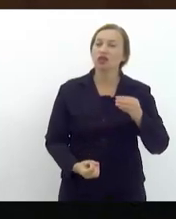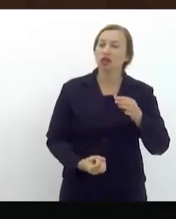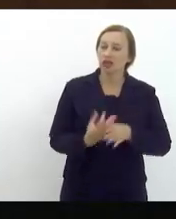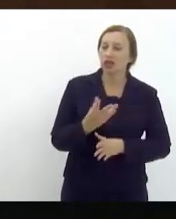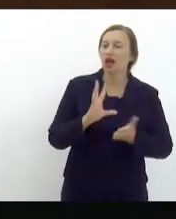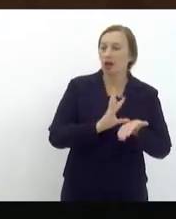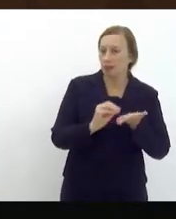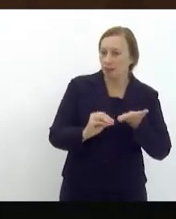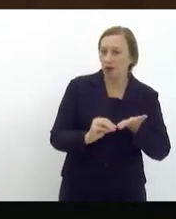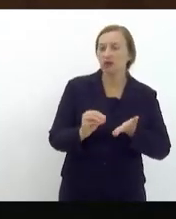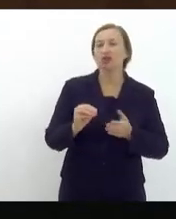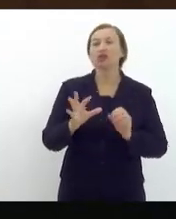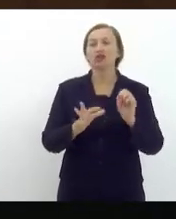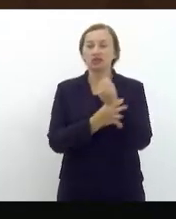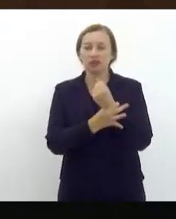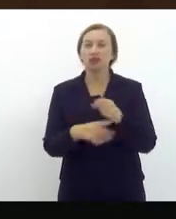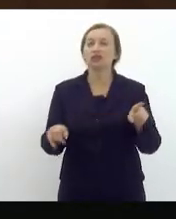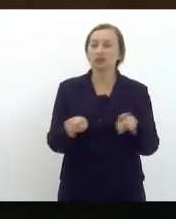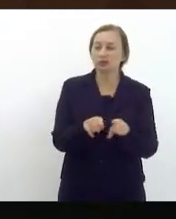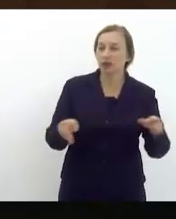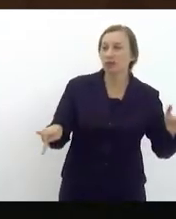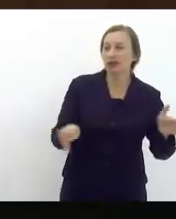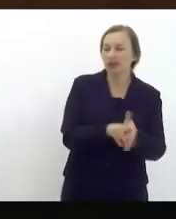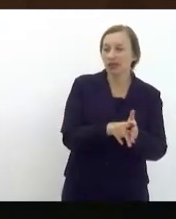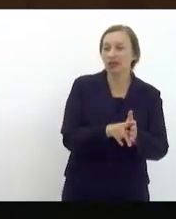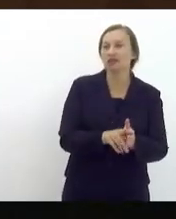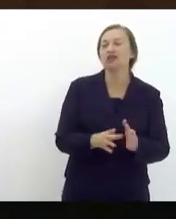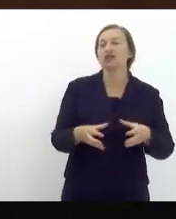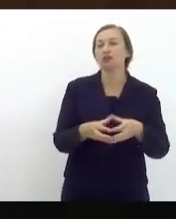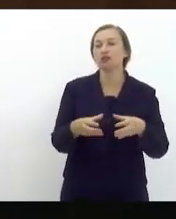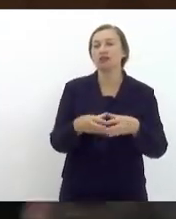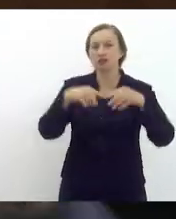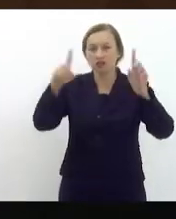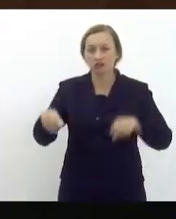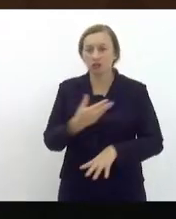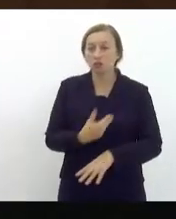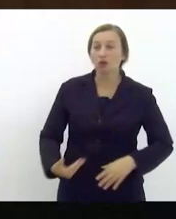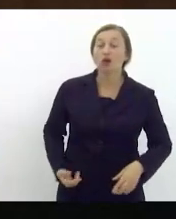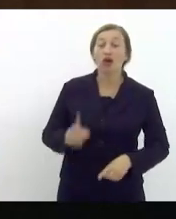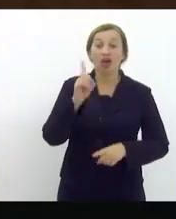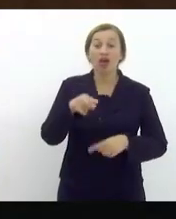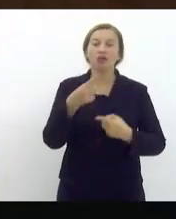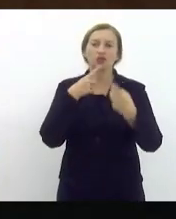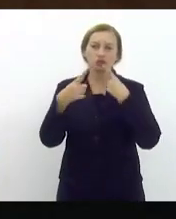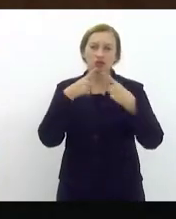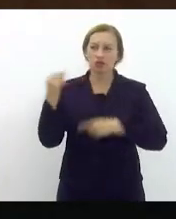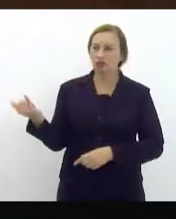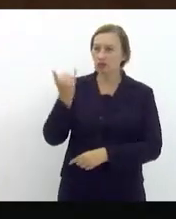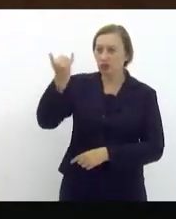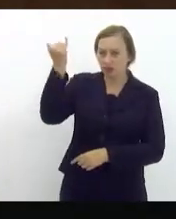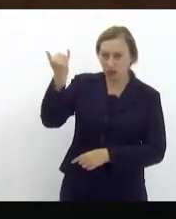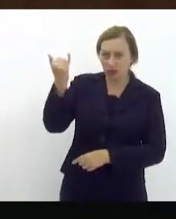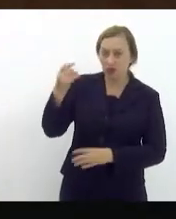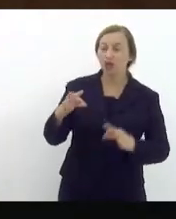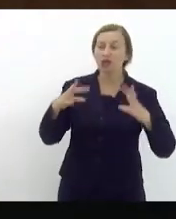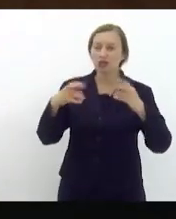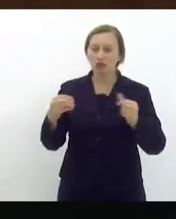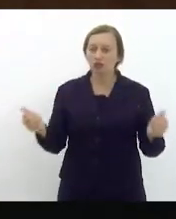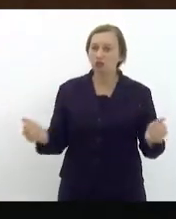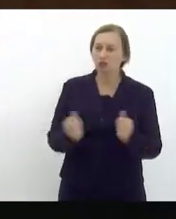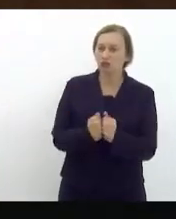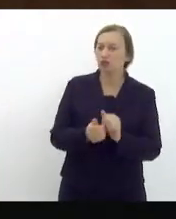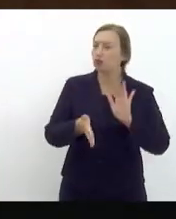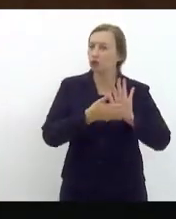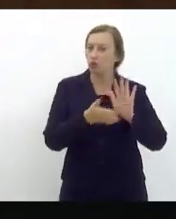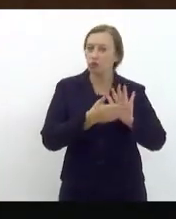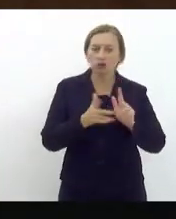presidente da Comissão de servidores públicos então é uma discussão importante que é de convergência do Parlamento tá todo mundo envolvido no mesmo